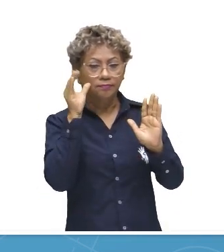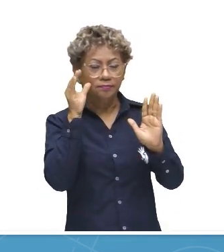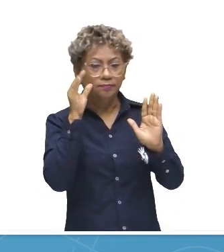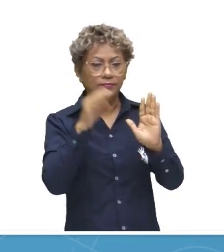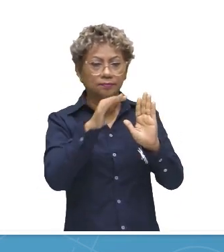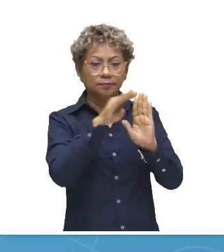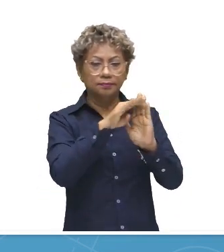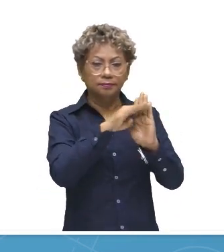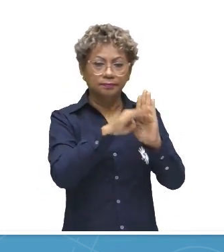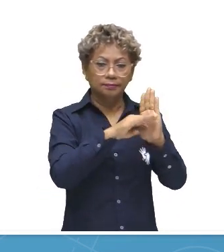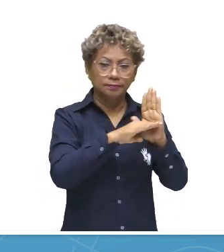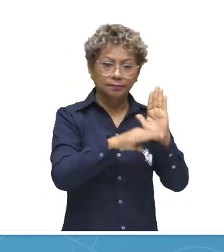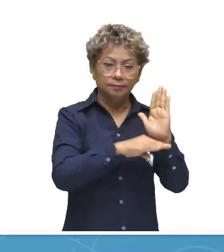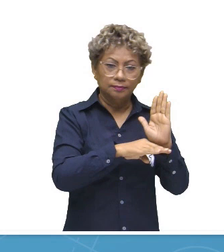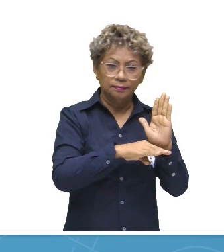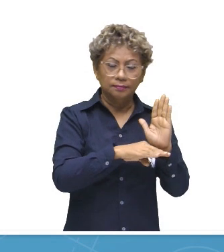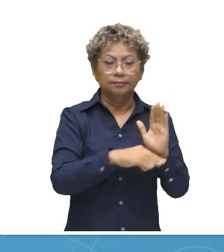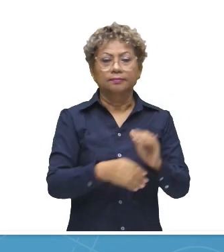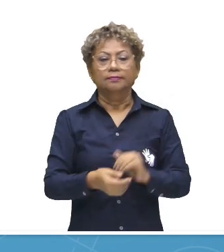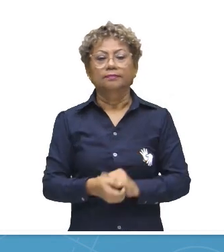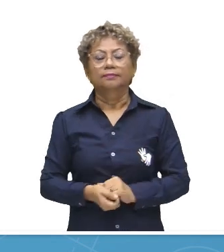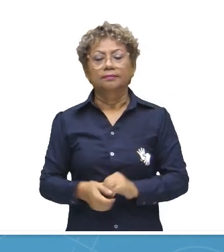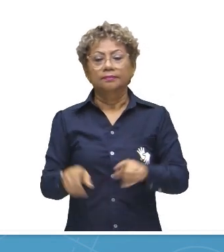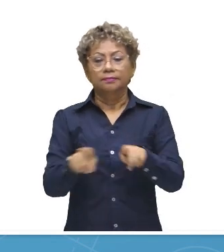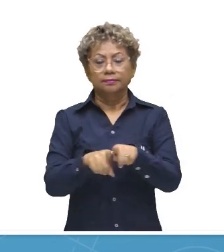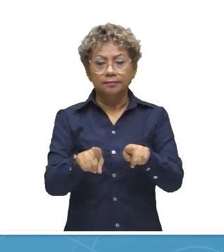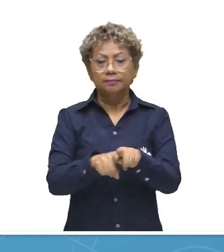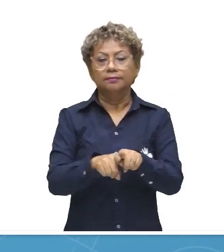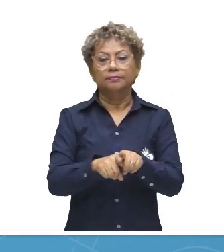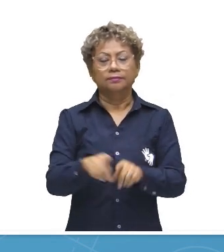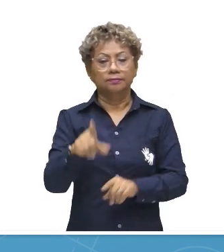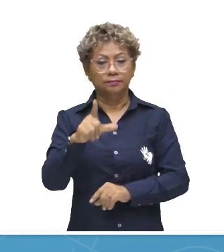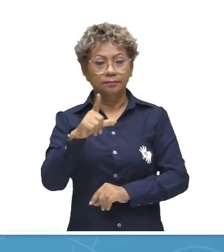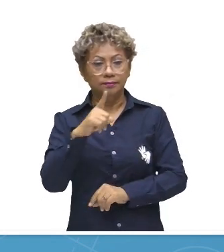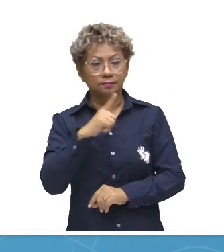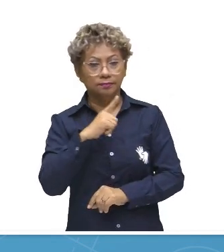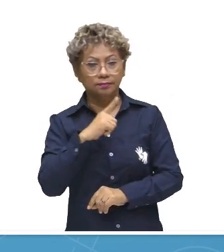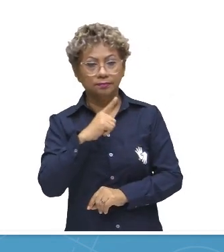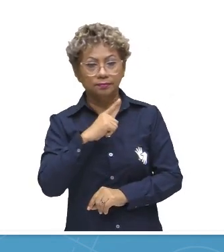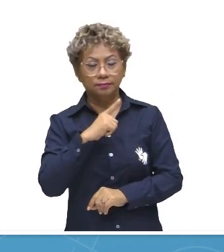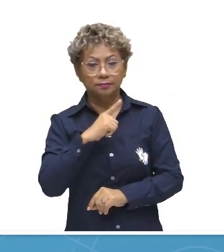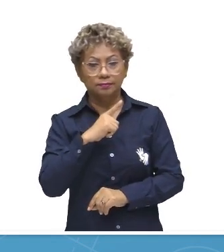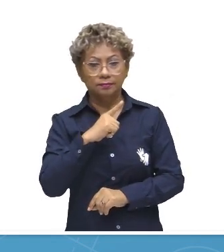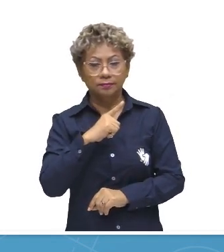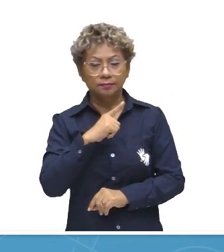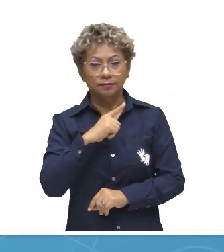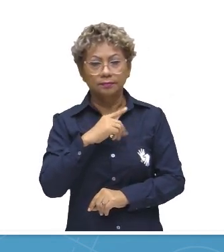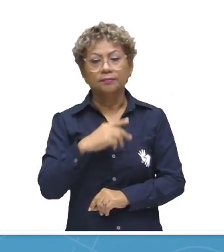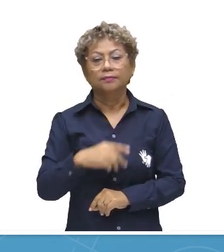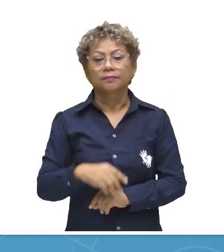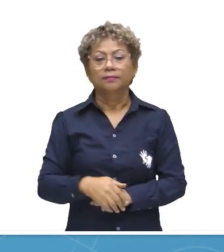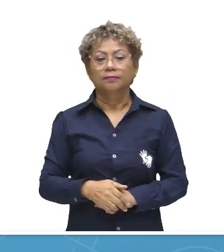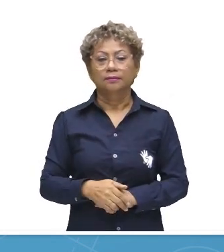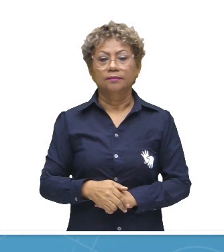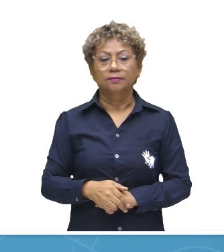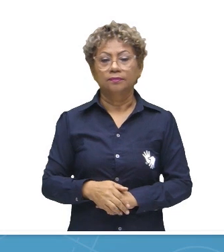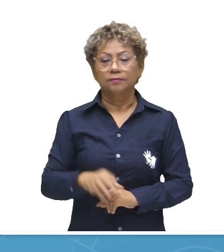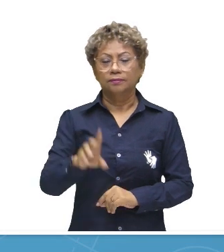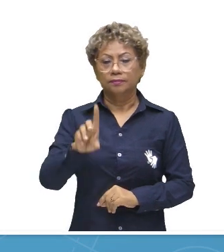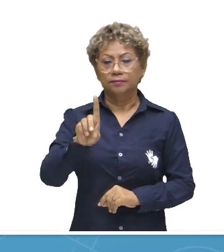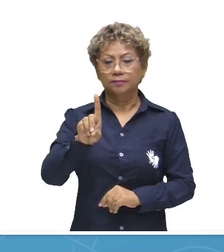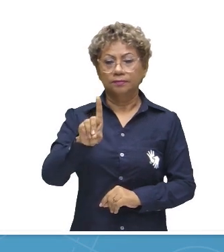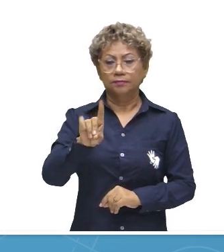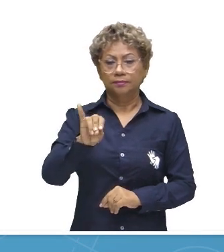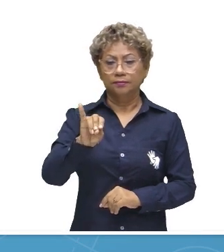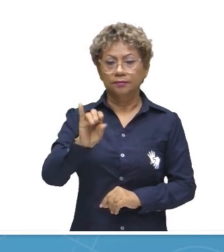um vértice ao outro não consecutivo, que nós chamamos de diagonais. São esses